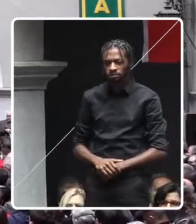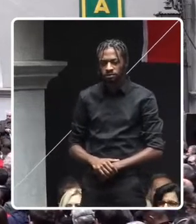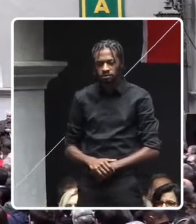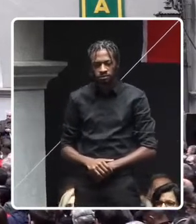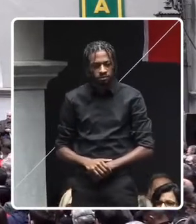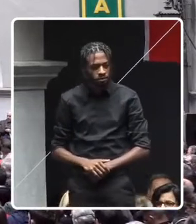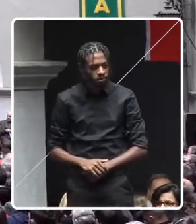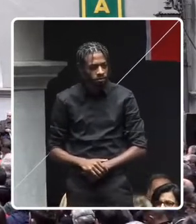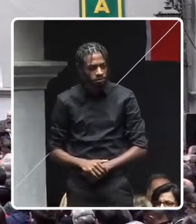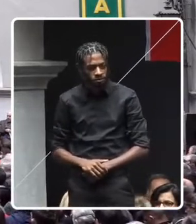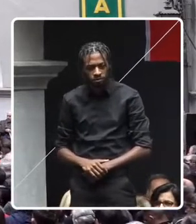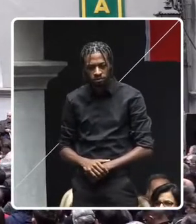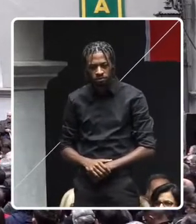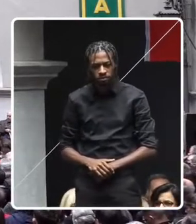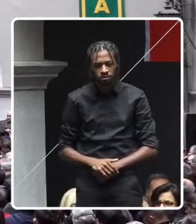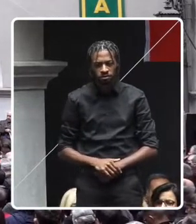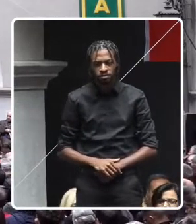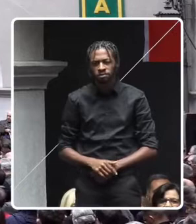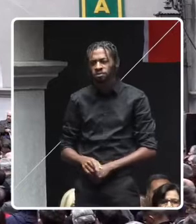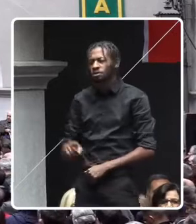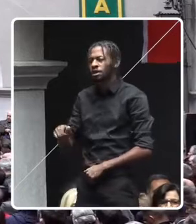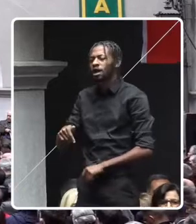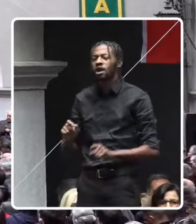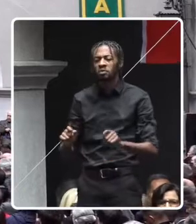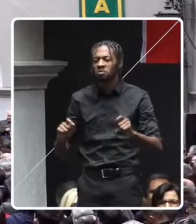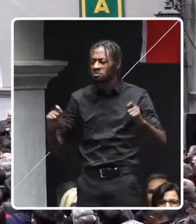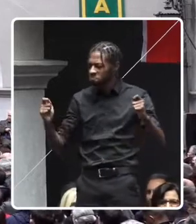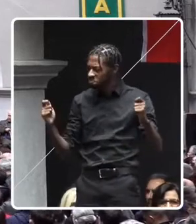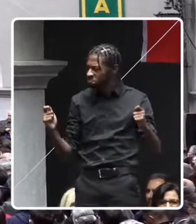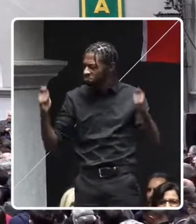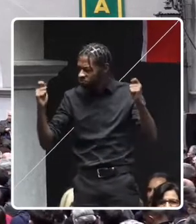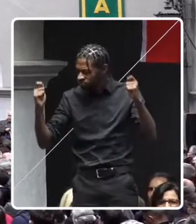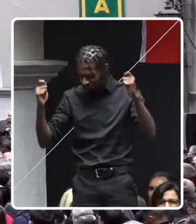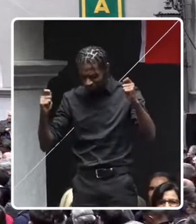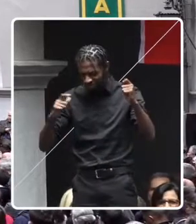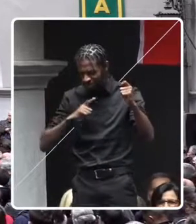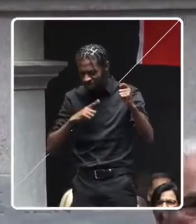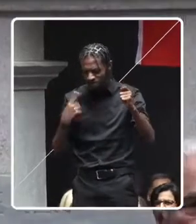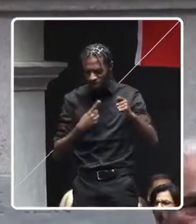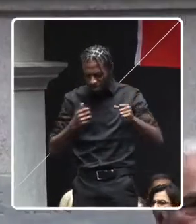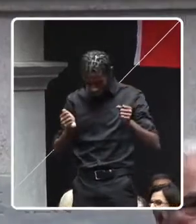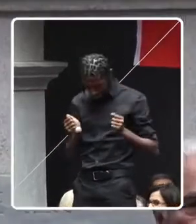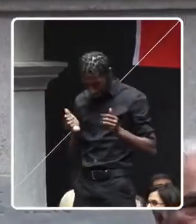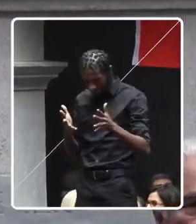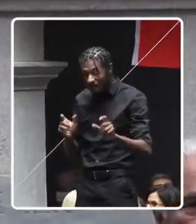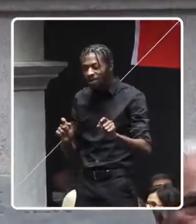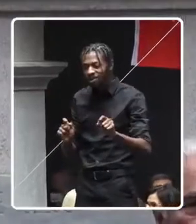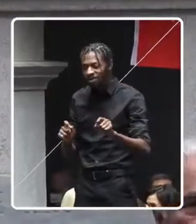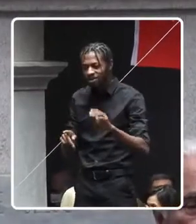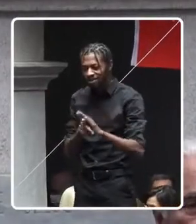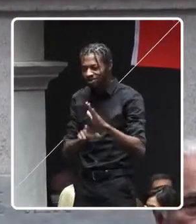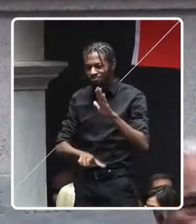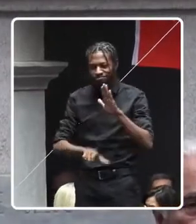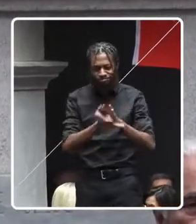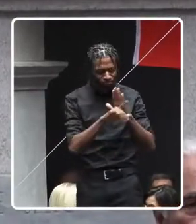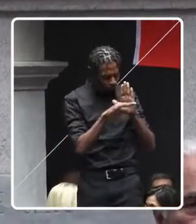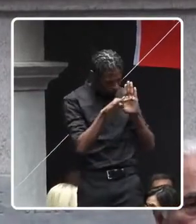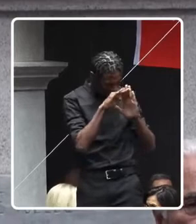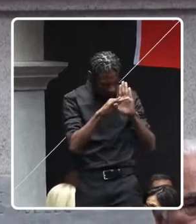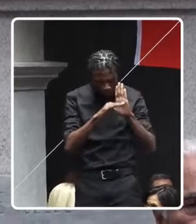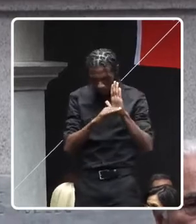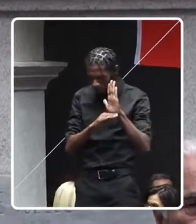Este ato é um ato pelo Estado Democrático de Direito sempre.